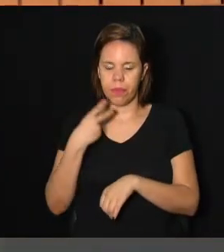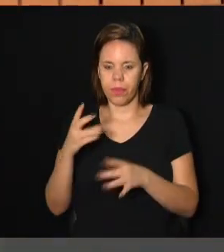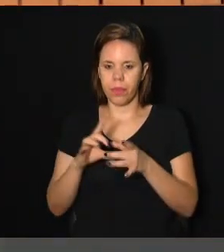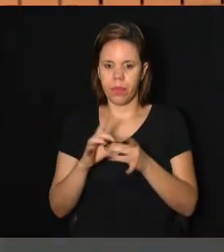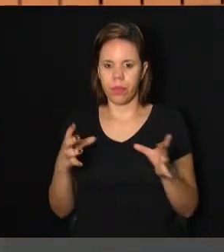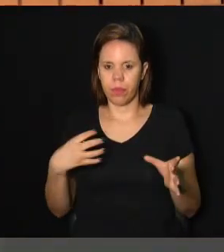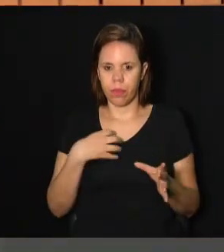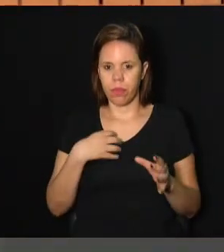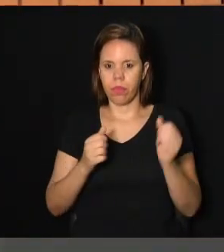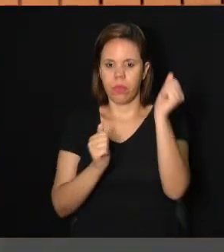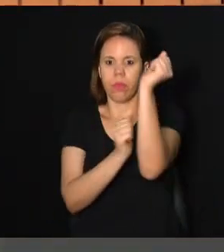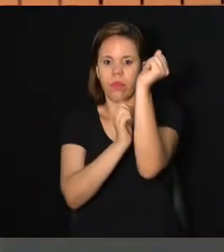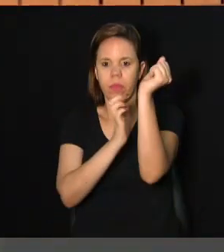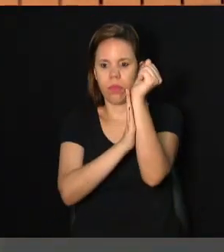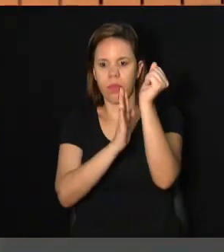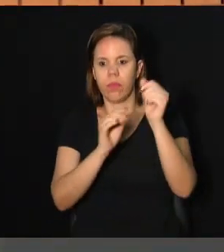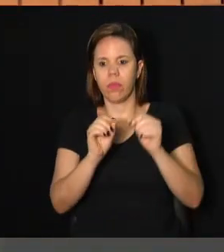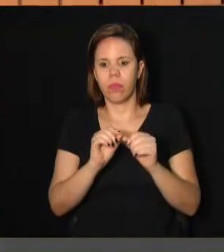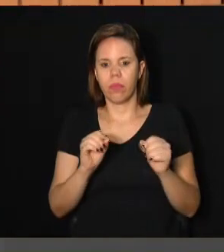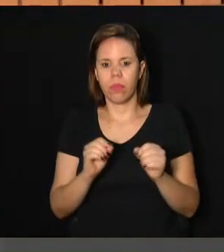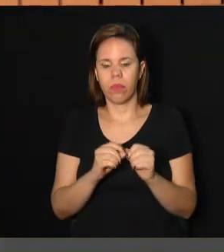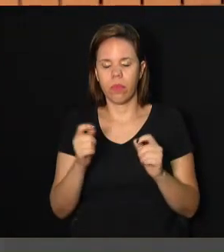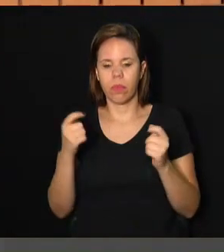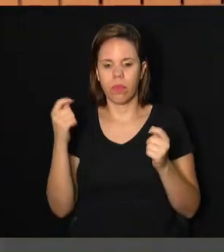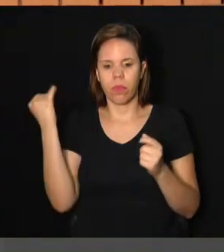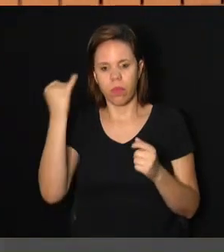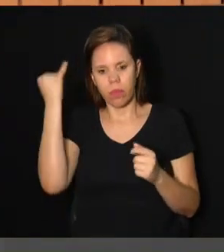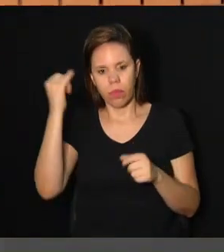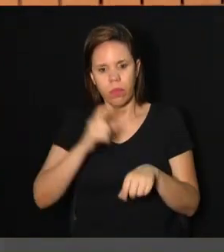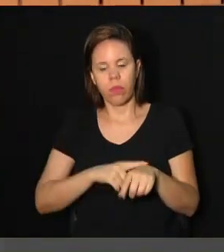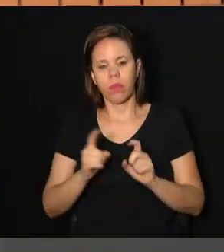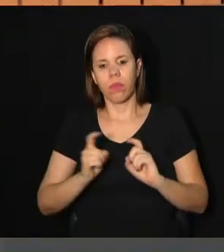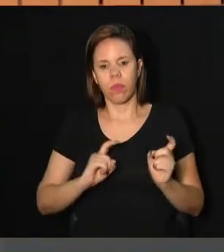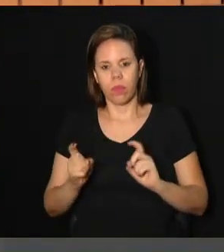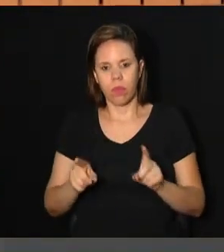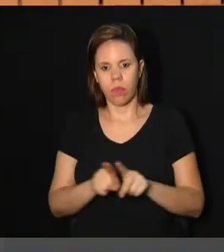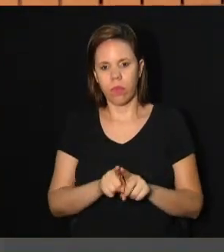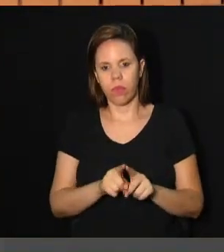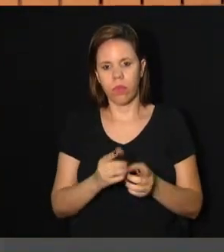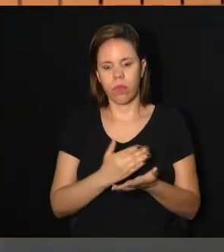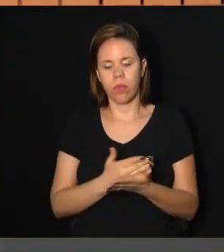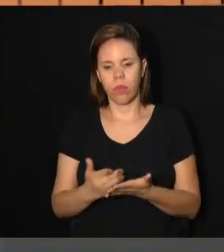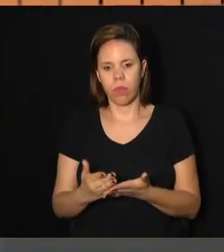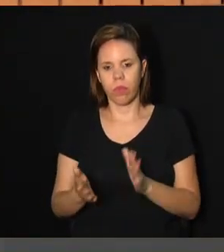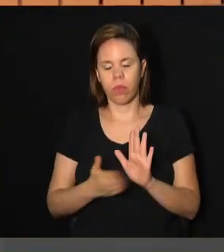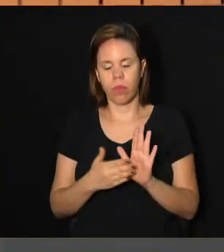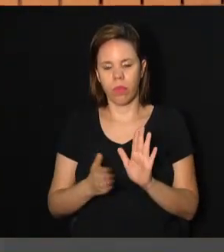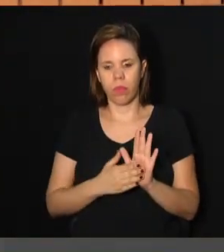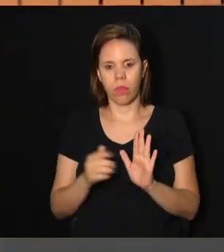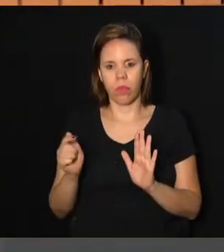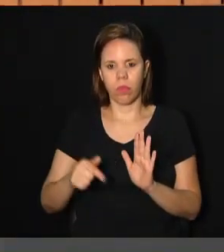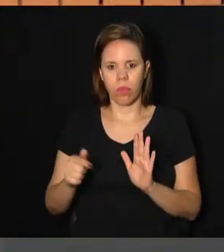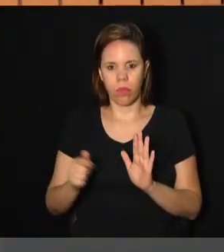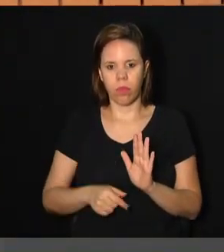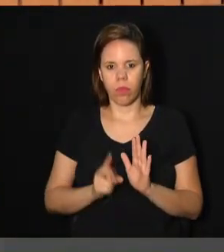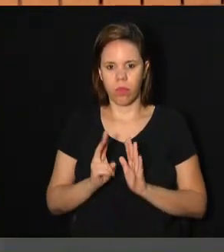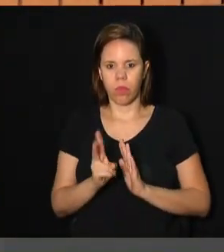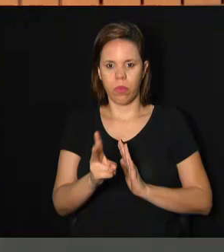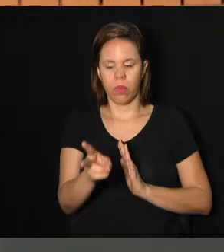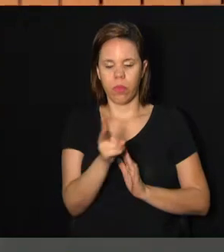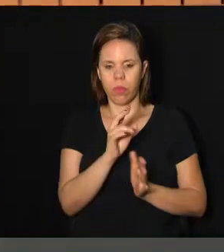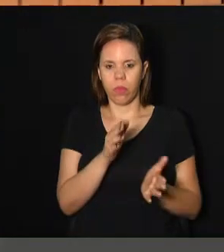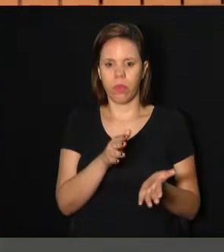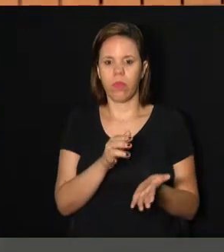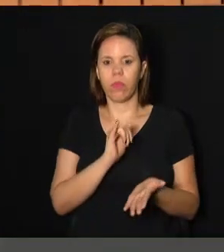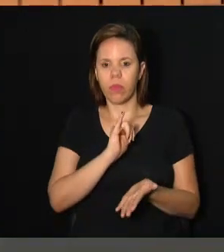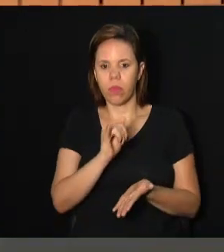durante o tempo precioso do pequeno expediente, é que propomos a pertinente